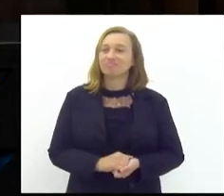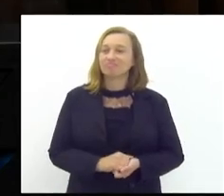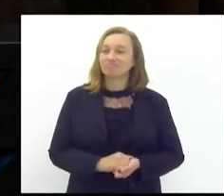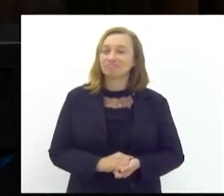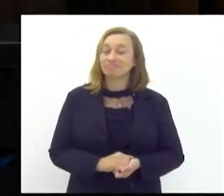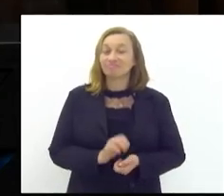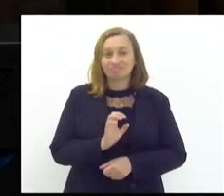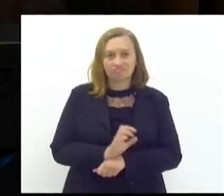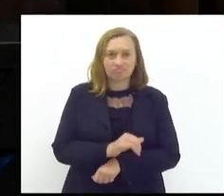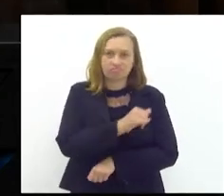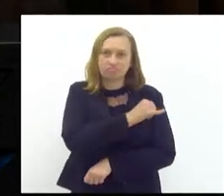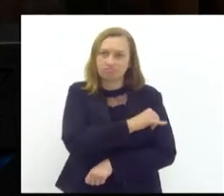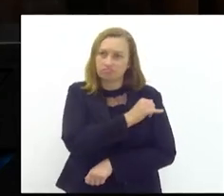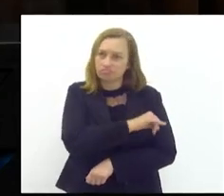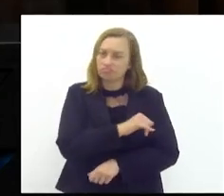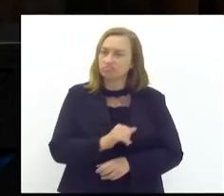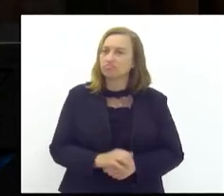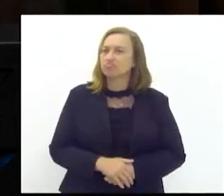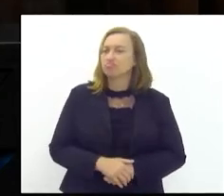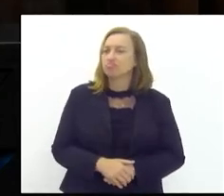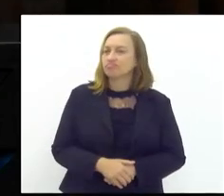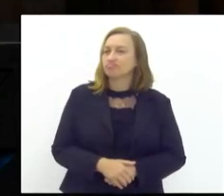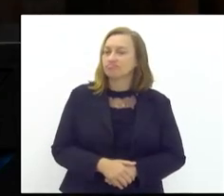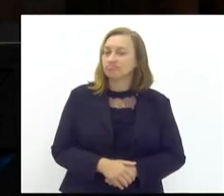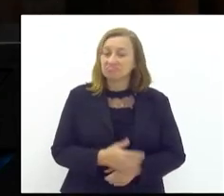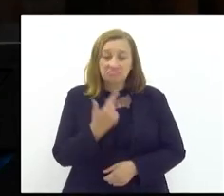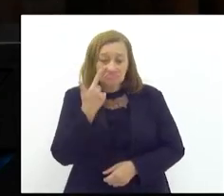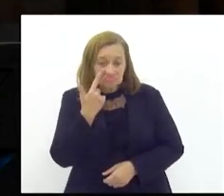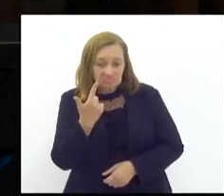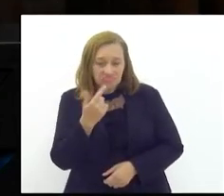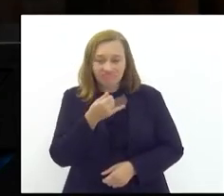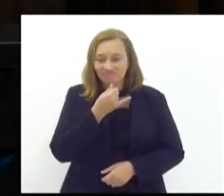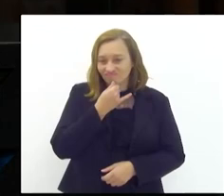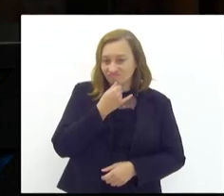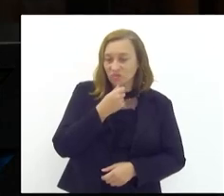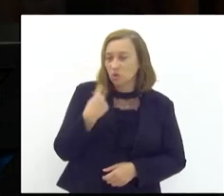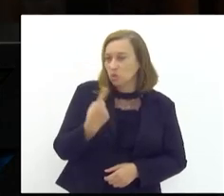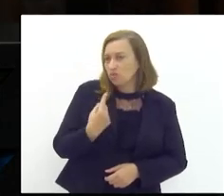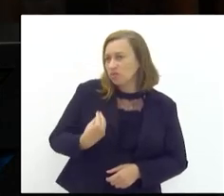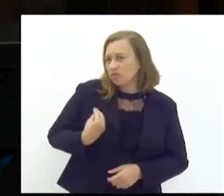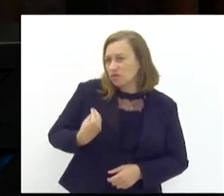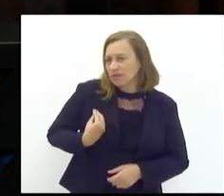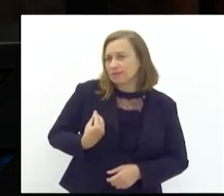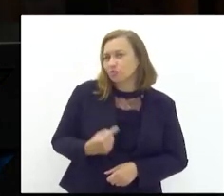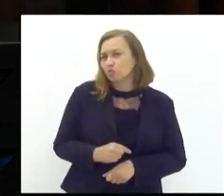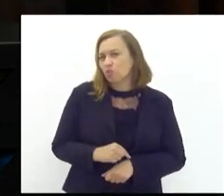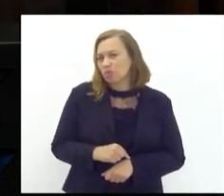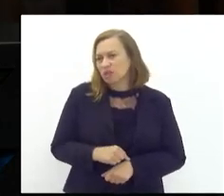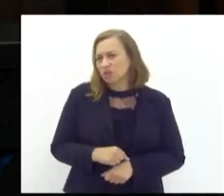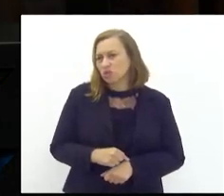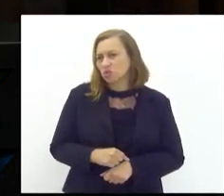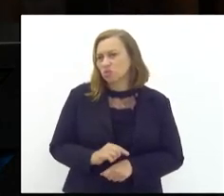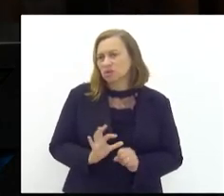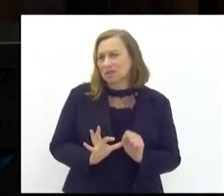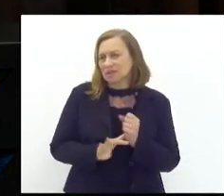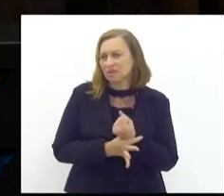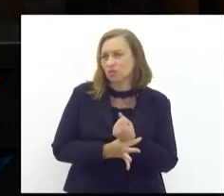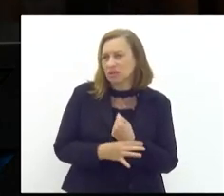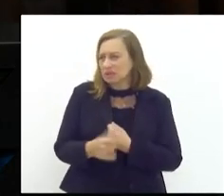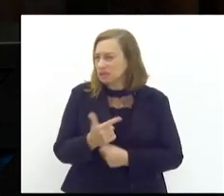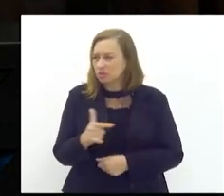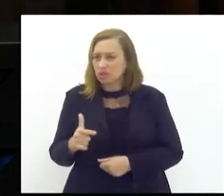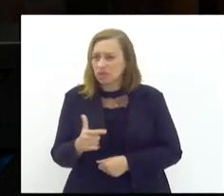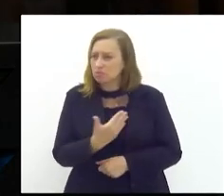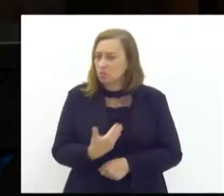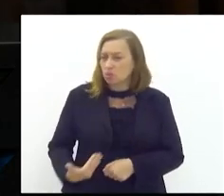do Estado do Rio de Janeiro é muito triste nós vivemos um momento de insegurança pública